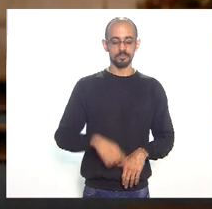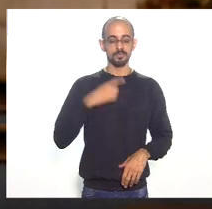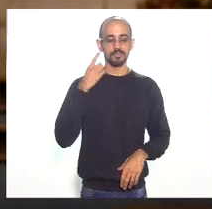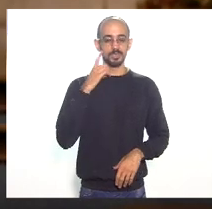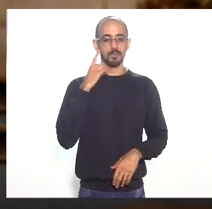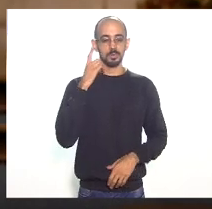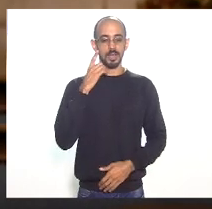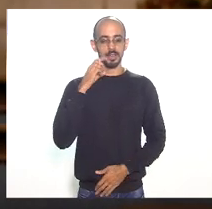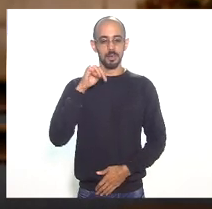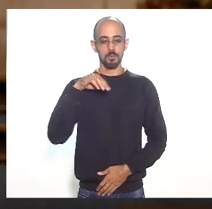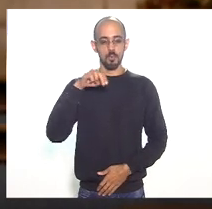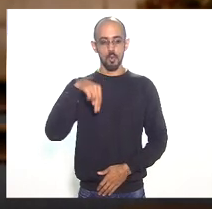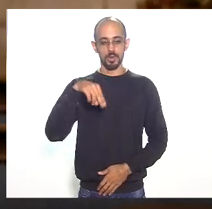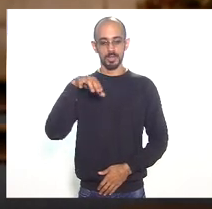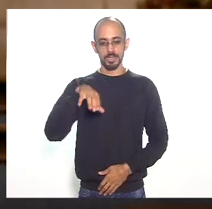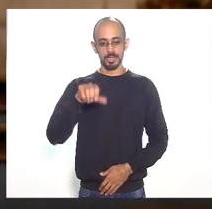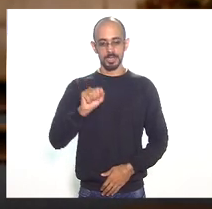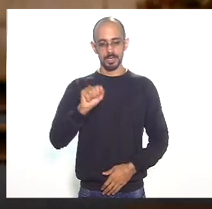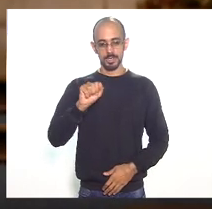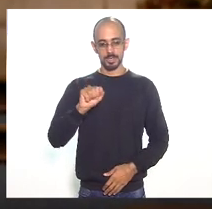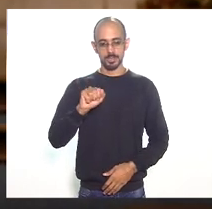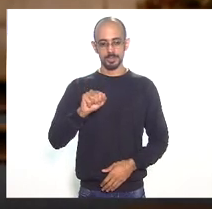Deputada Mônica Francisco.